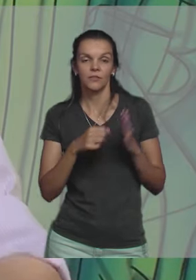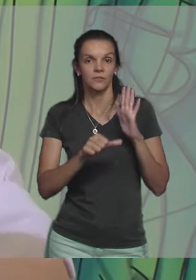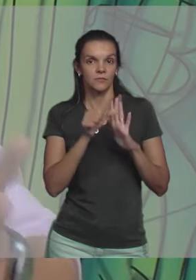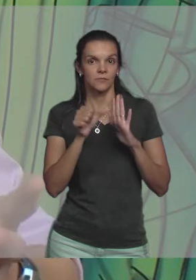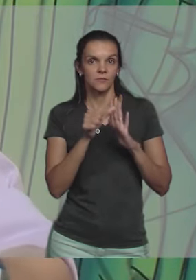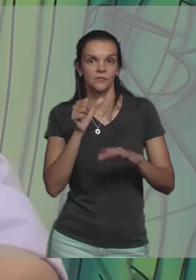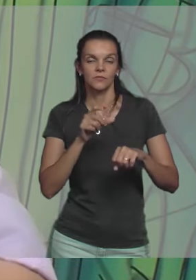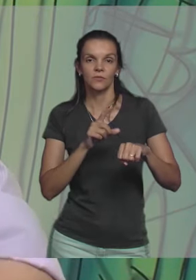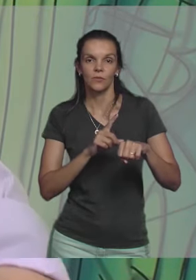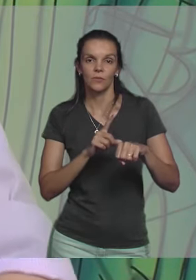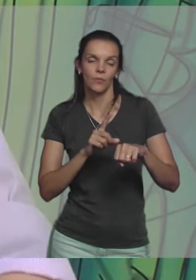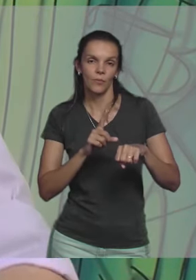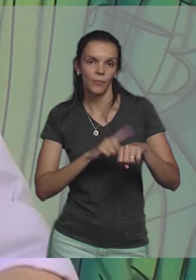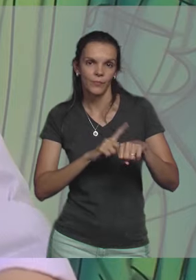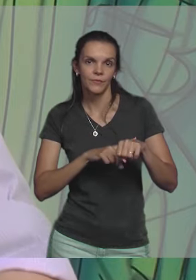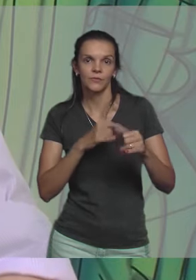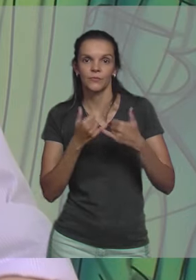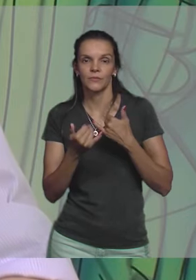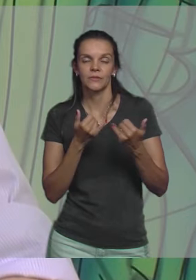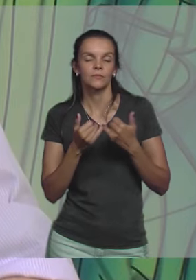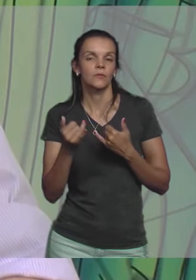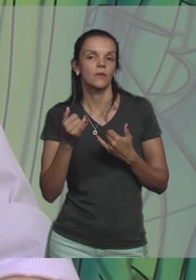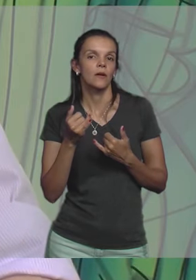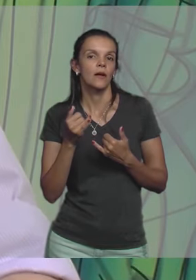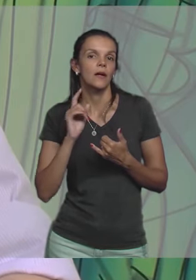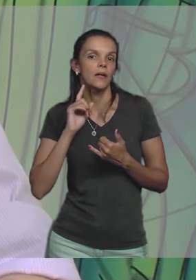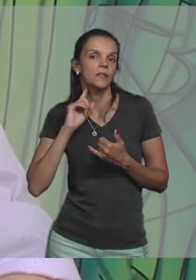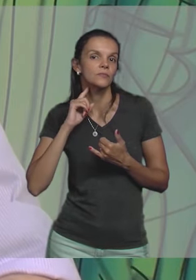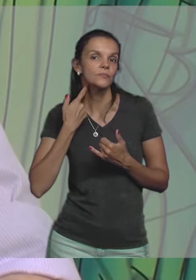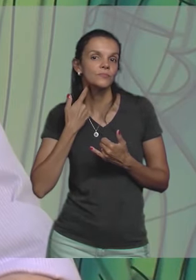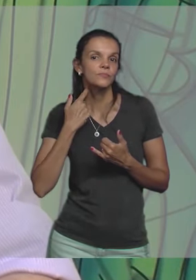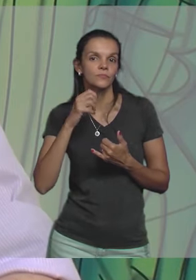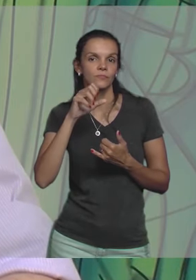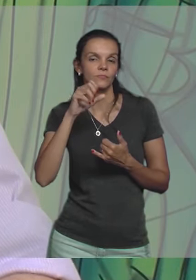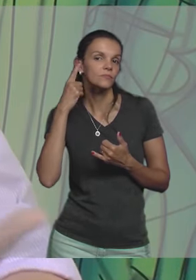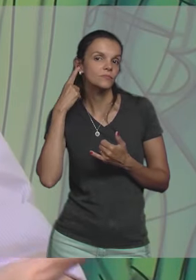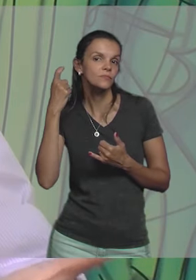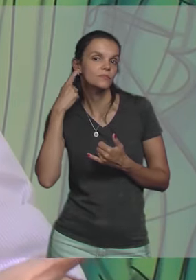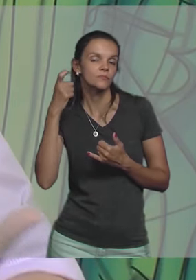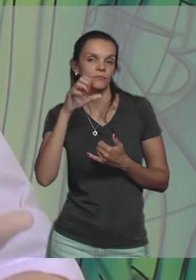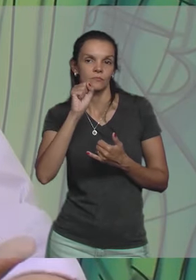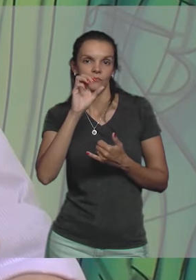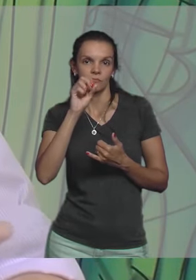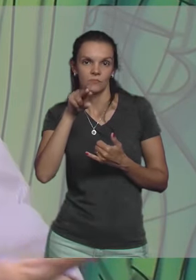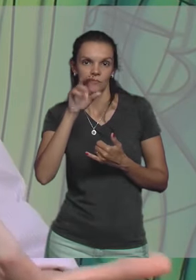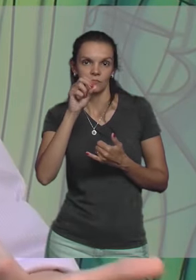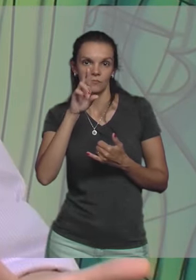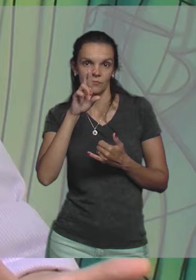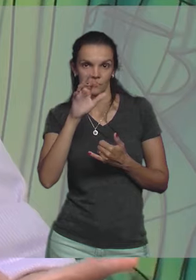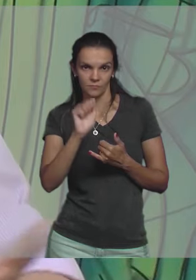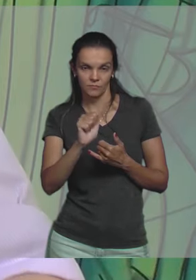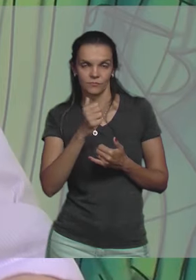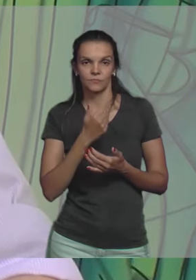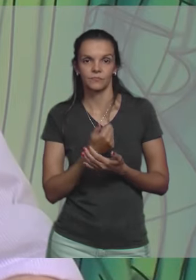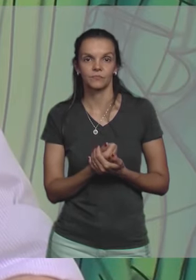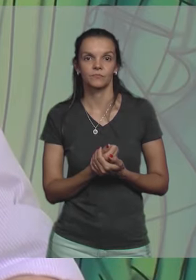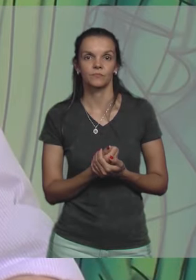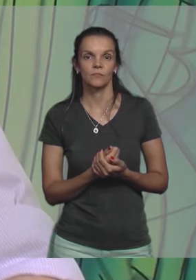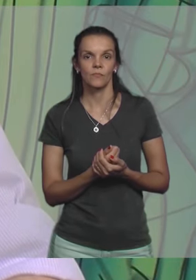momento, por exemplo, a poluição sonora. É uma poluição que a gente tem com o uso de veículos da forma como temos.